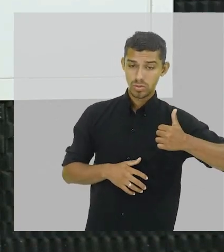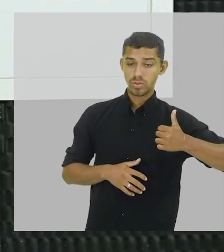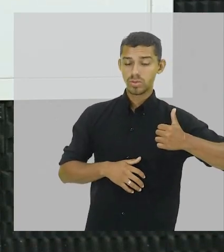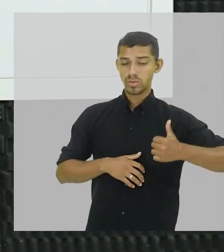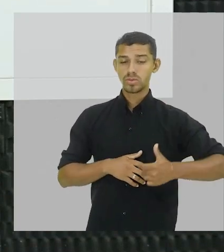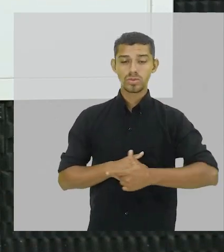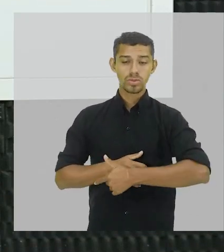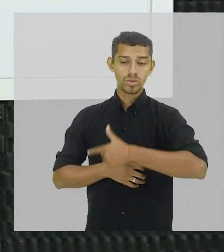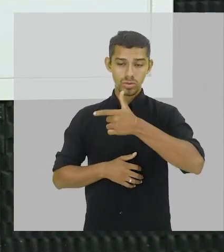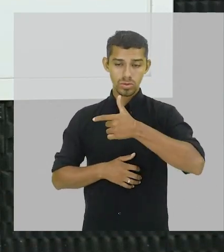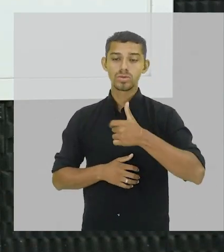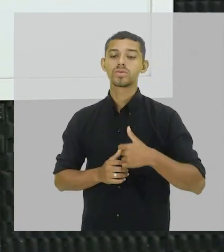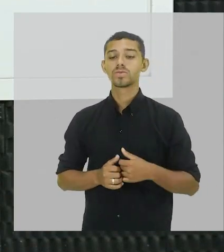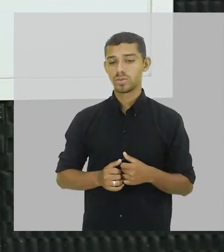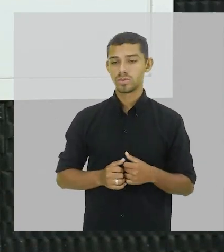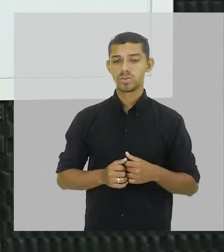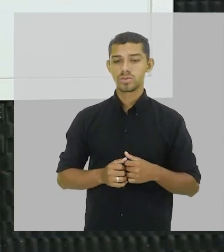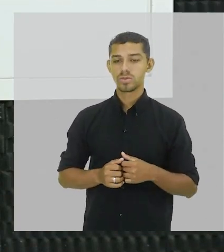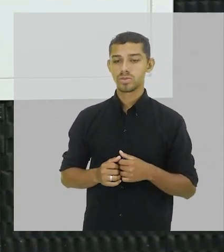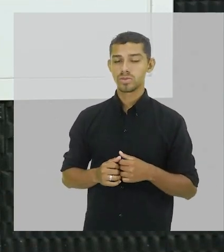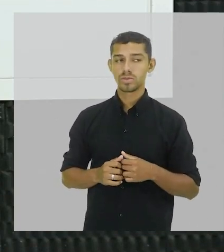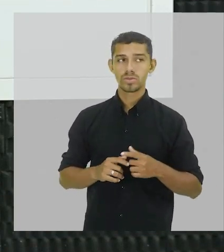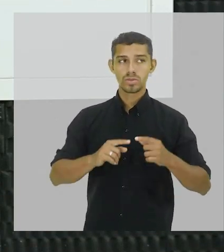e o segundo pulso. Ambos estão